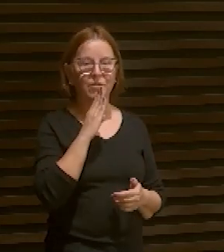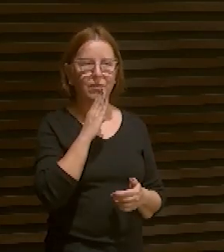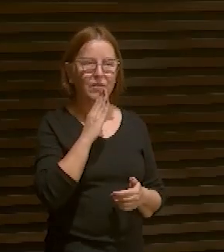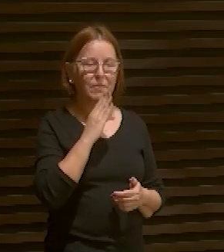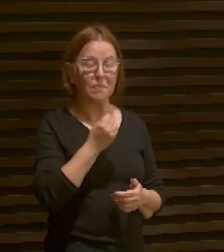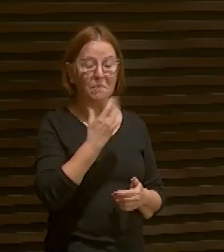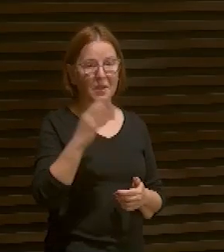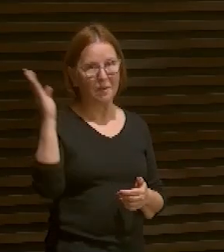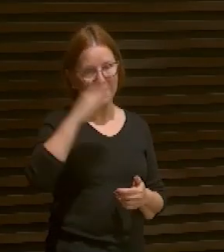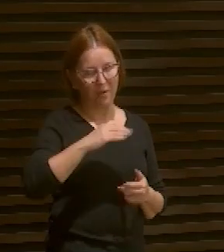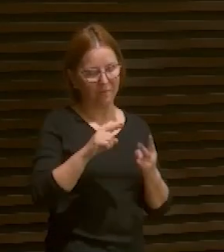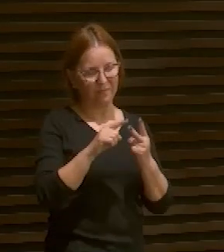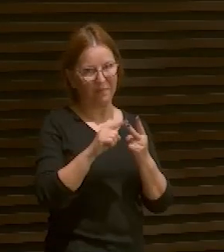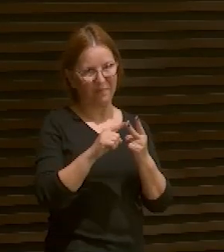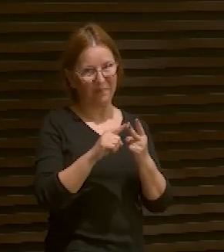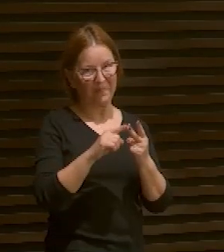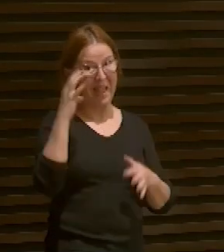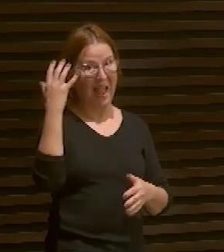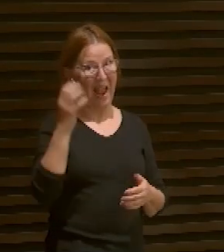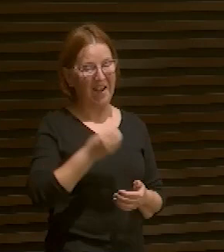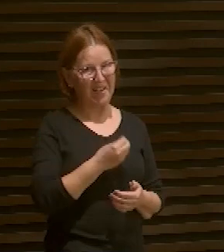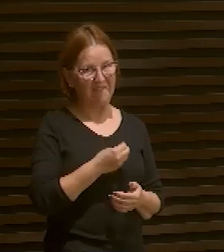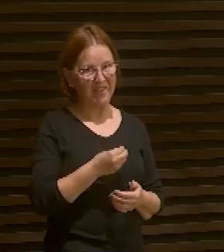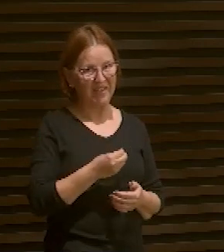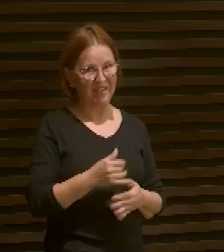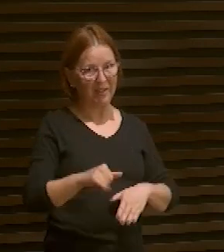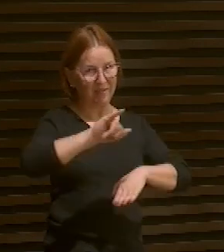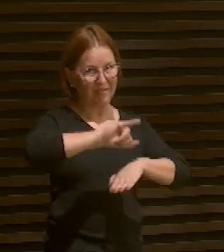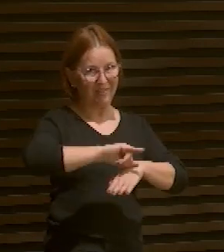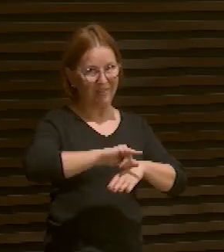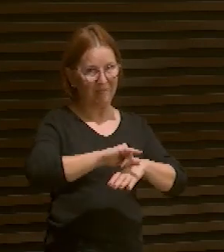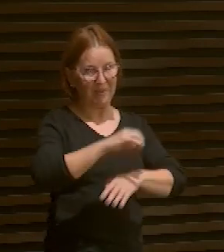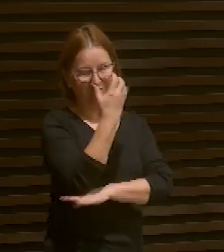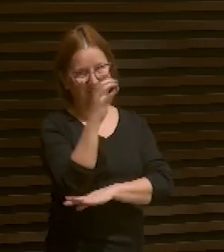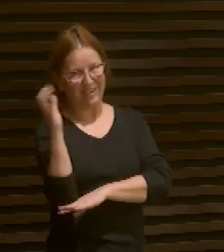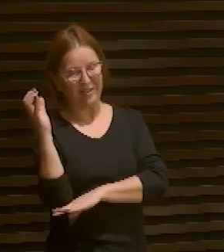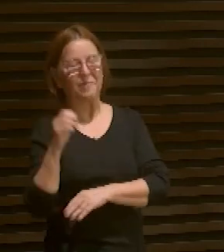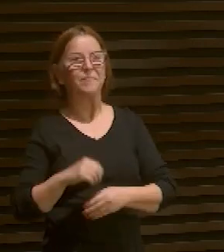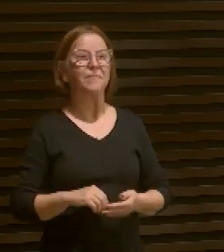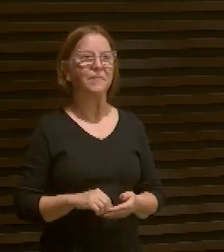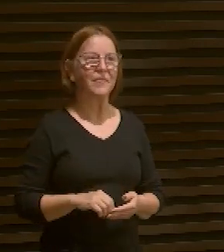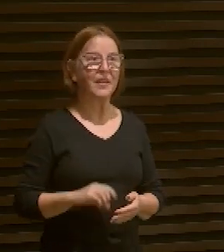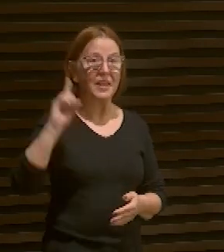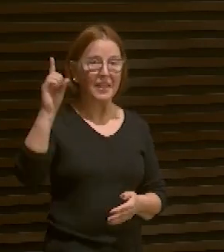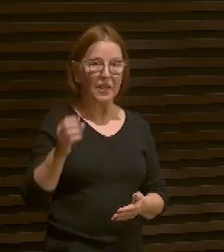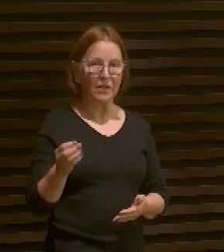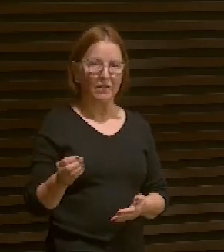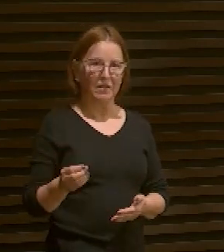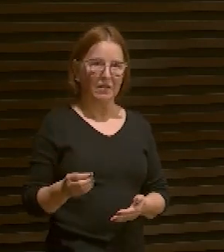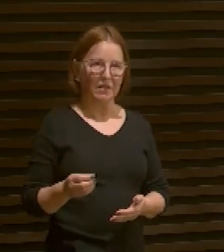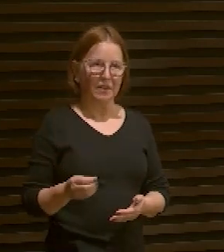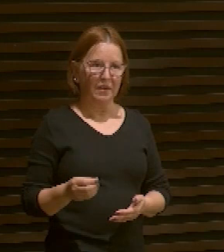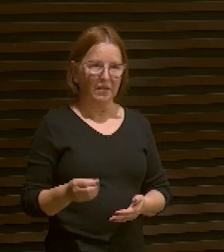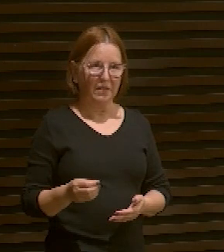a árvore da vida no meio do jardim. Eu vou falar um pouquinho sobre isso. Deus estabeleceu as